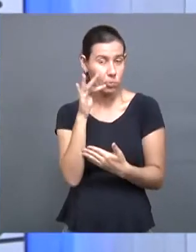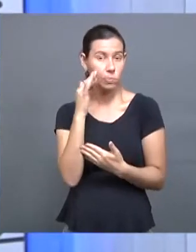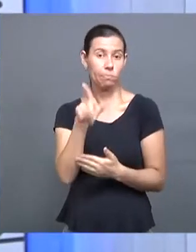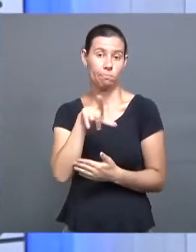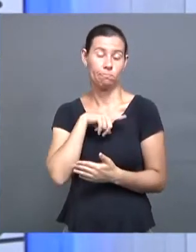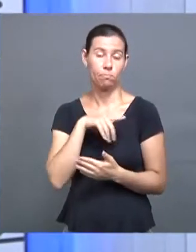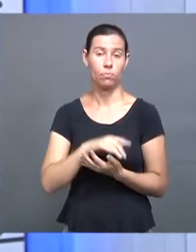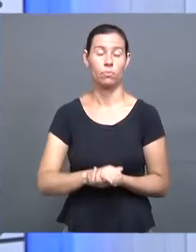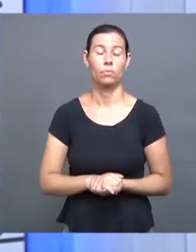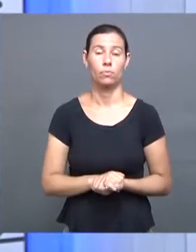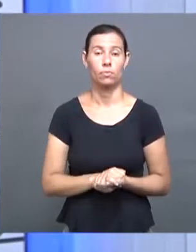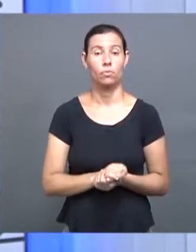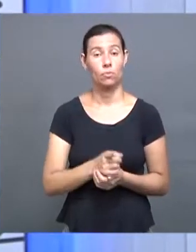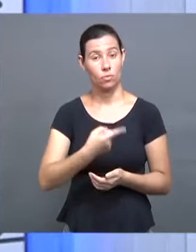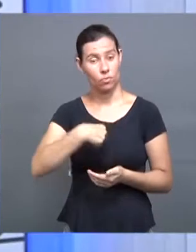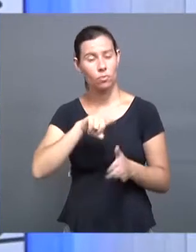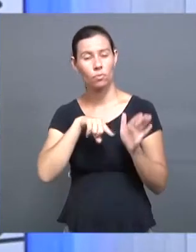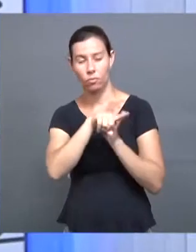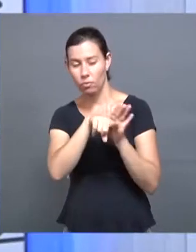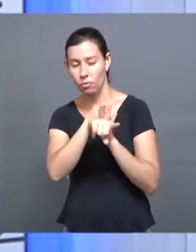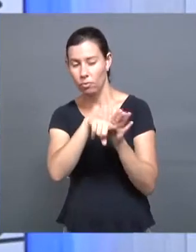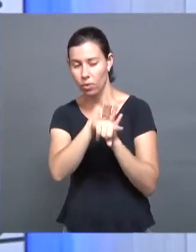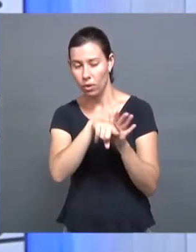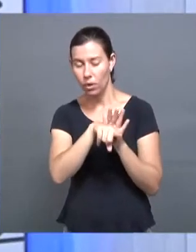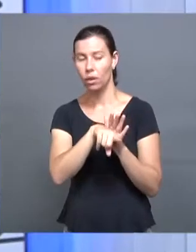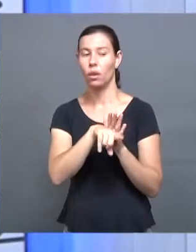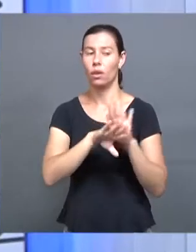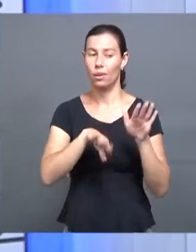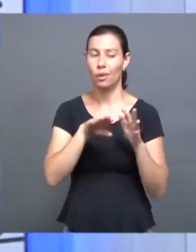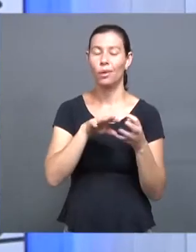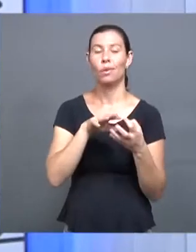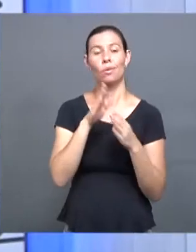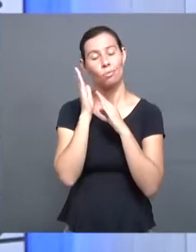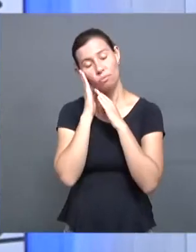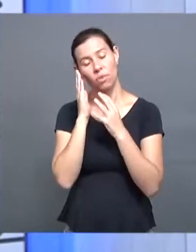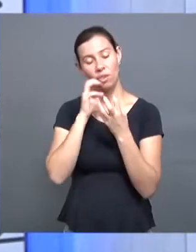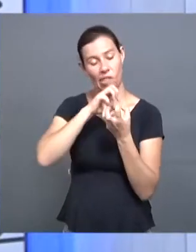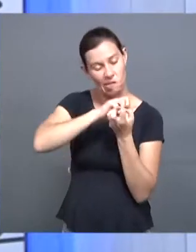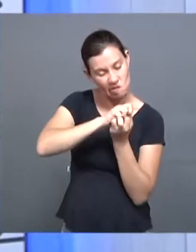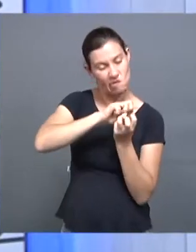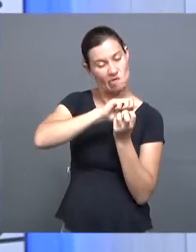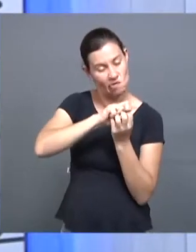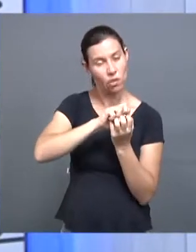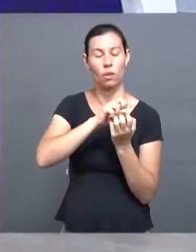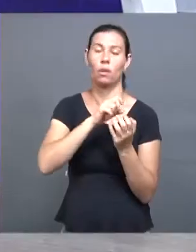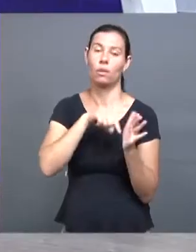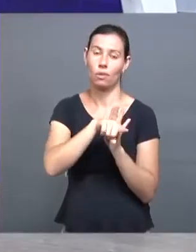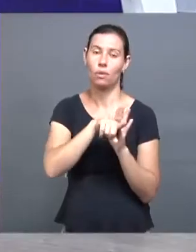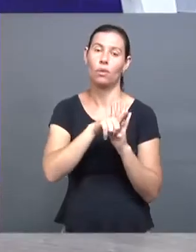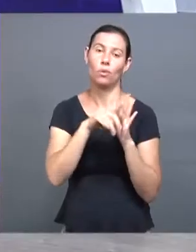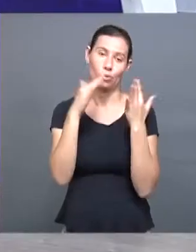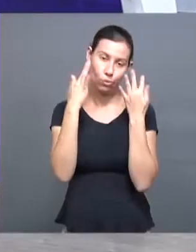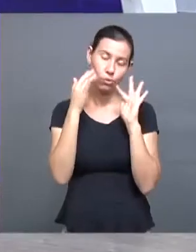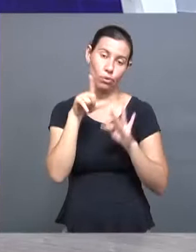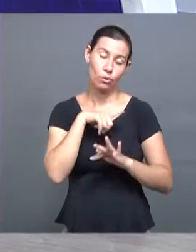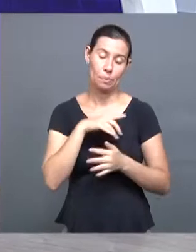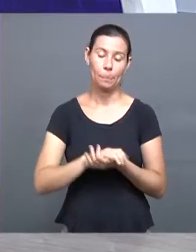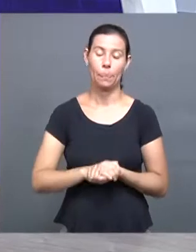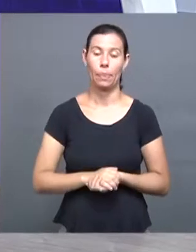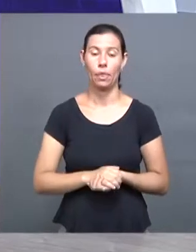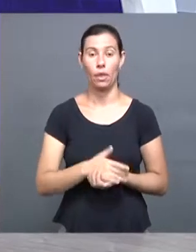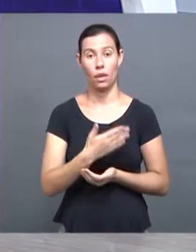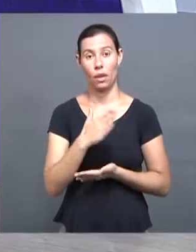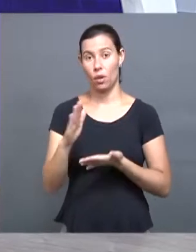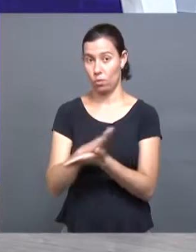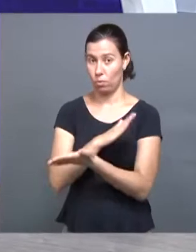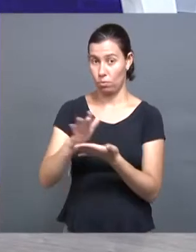certeza é uma causa importante que a gente sempre investiga na avaliação clínica. Tá certo. Doutor Lauro, geralmente tem